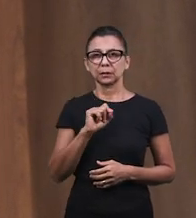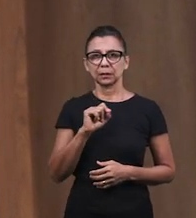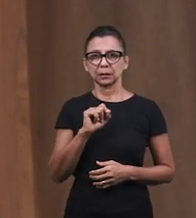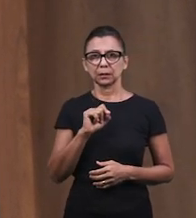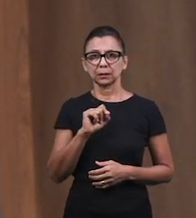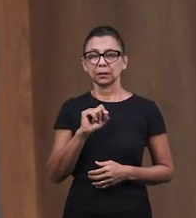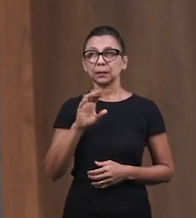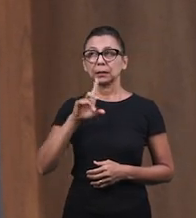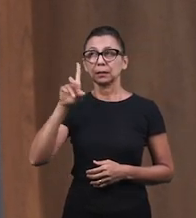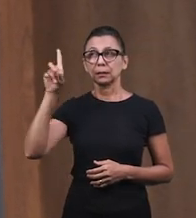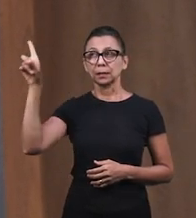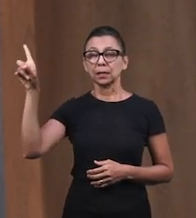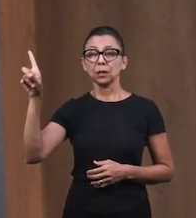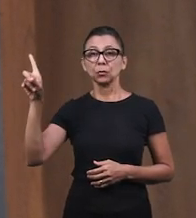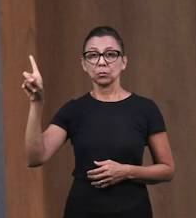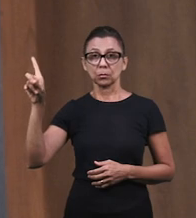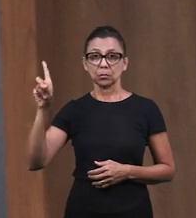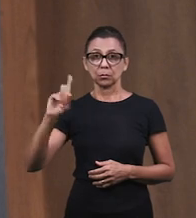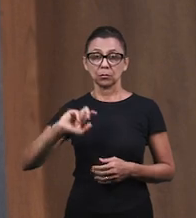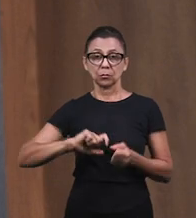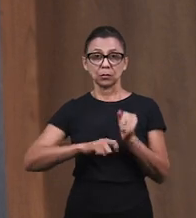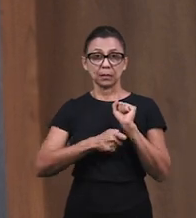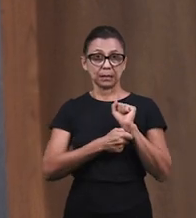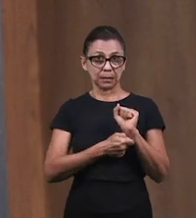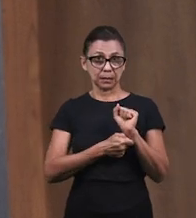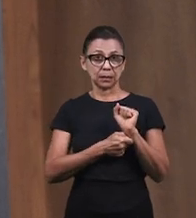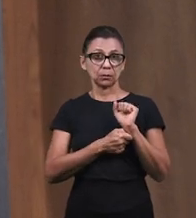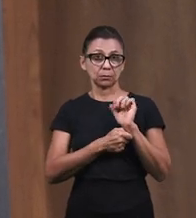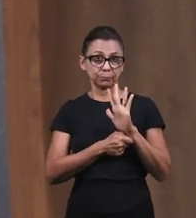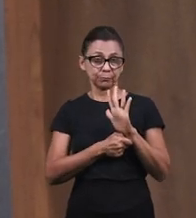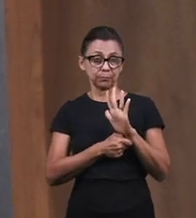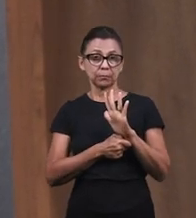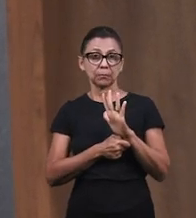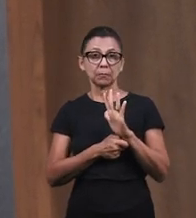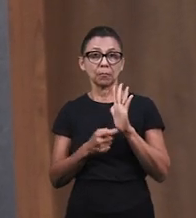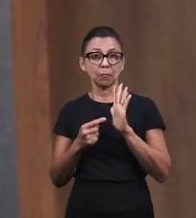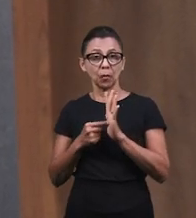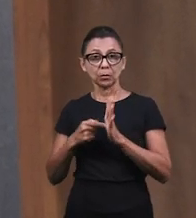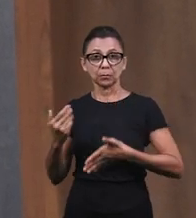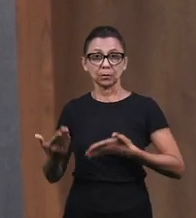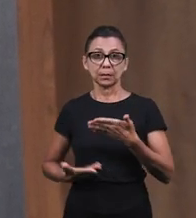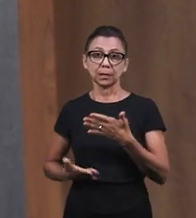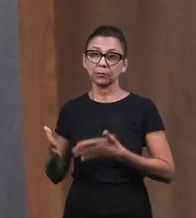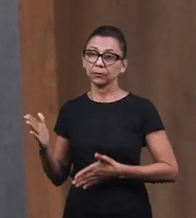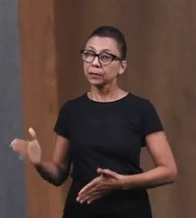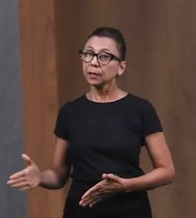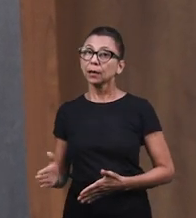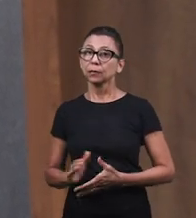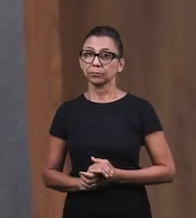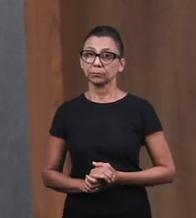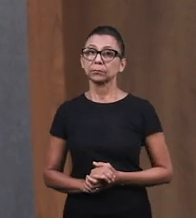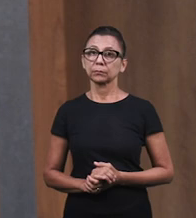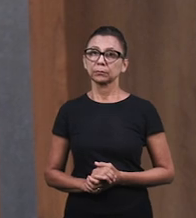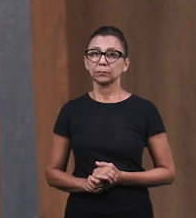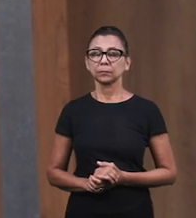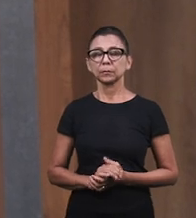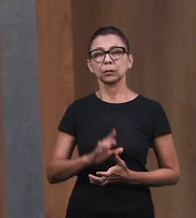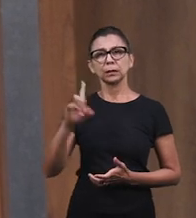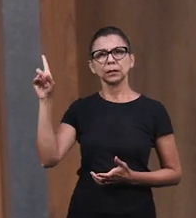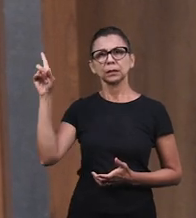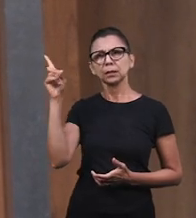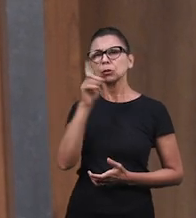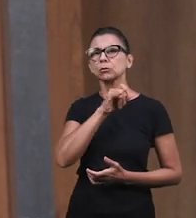aos fiéis. E Deus revelou a José qual era o plano que Deus tinha para a vida dele. E José guardou isso no seu